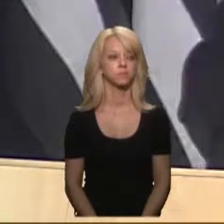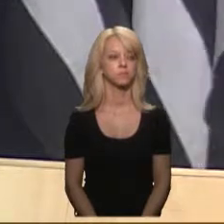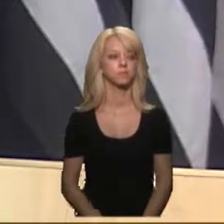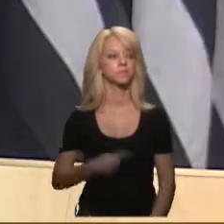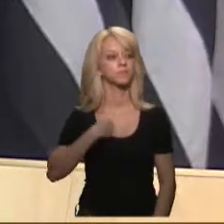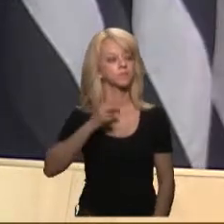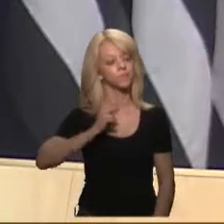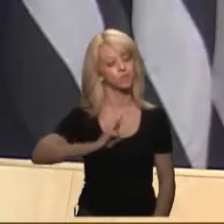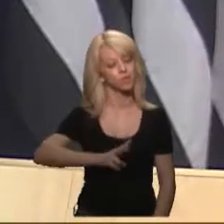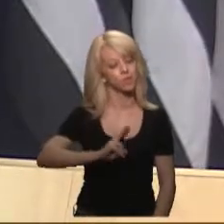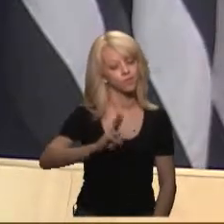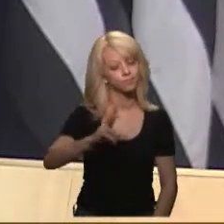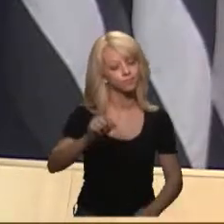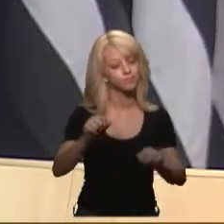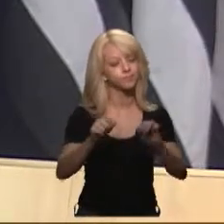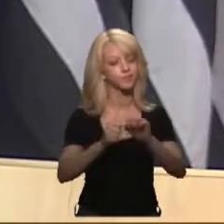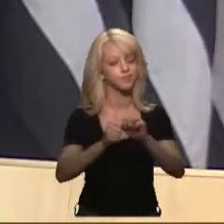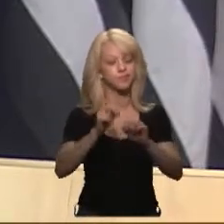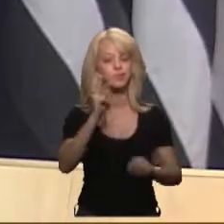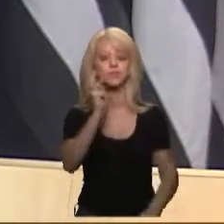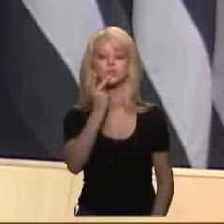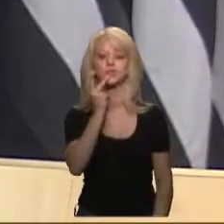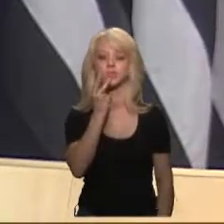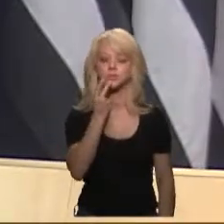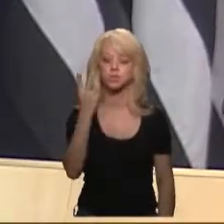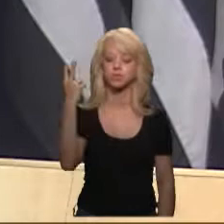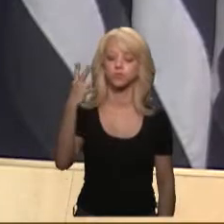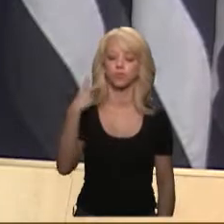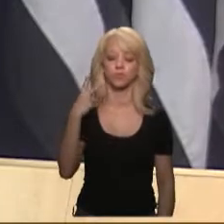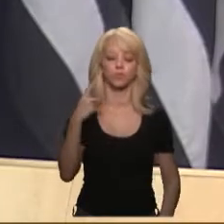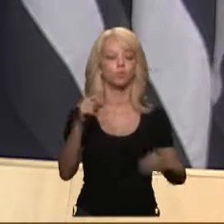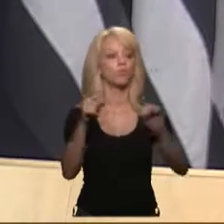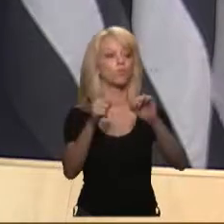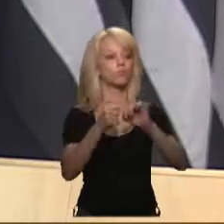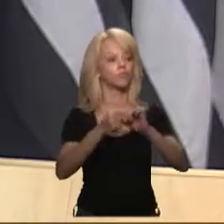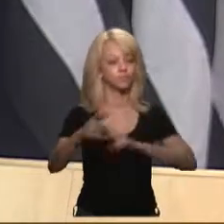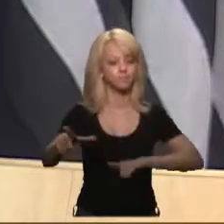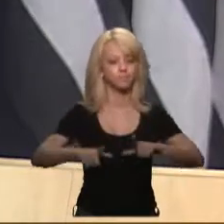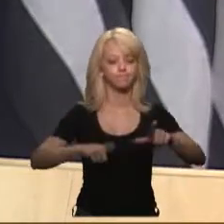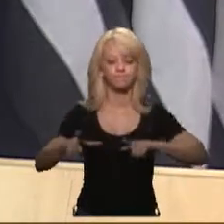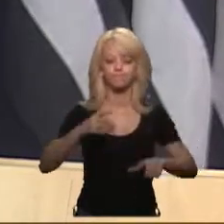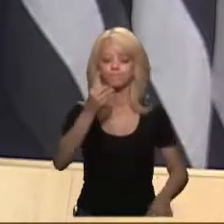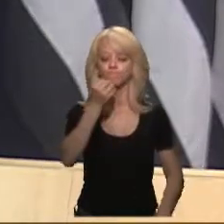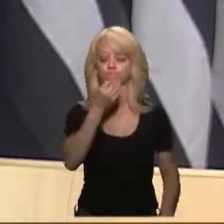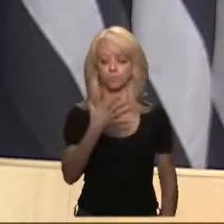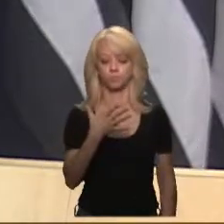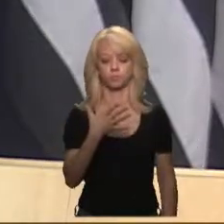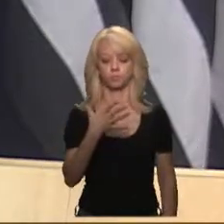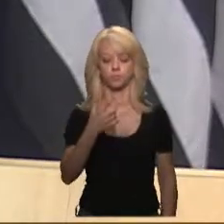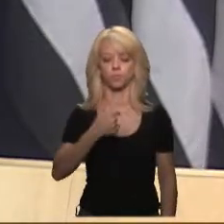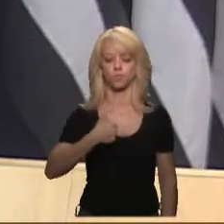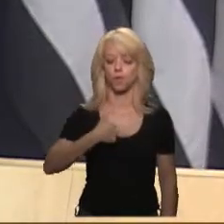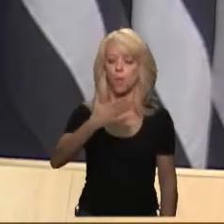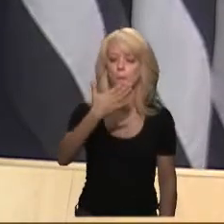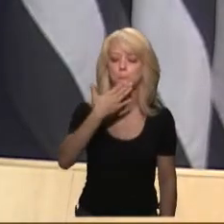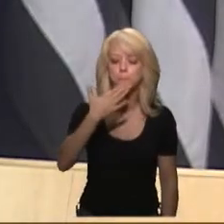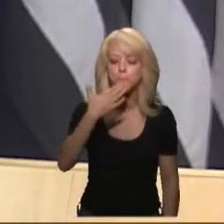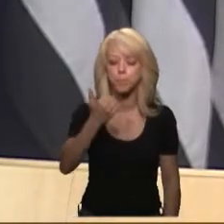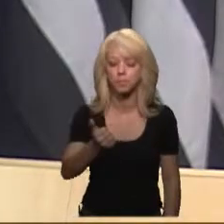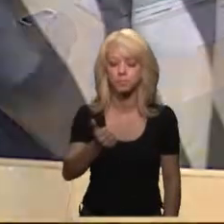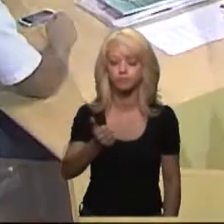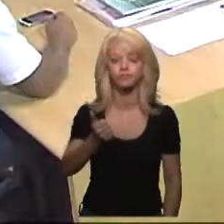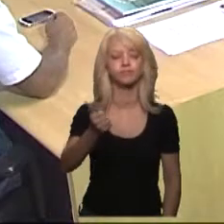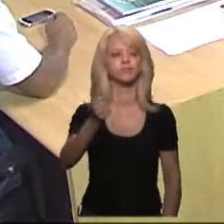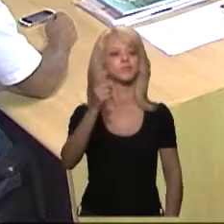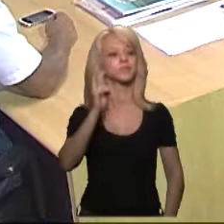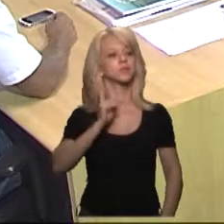dos vereadores, que eu achar que eu tenho que elogiar, mas eu peço sempre muito respeito. Eu não preciso de procurador,